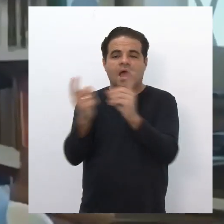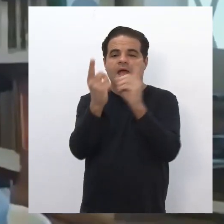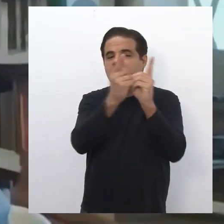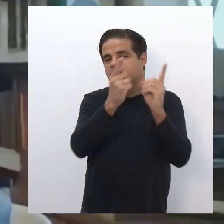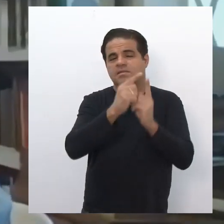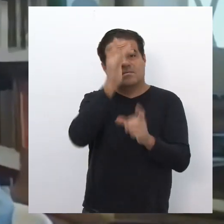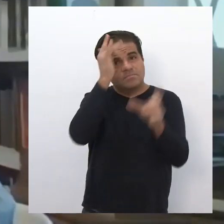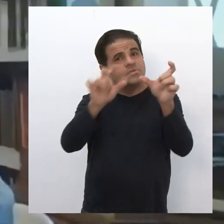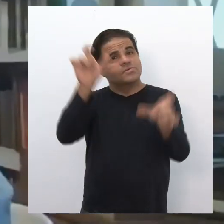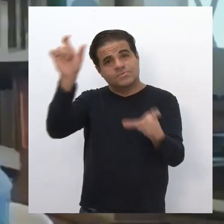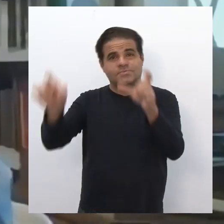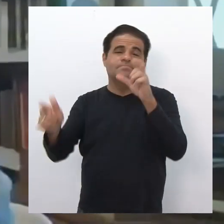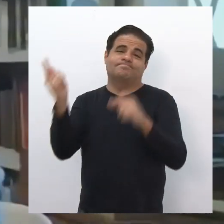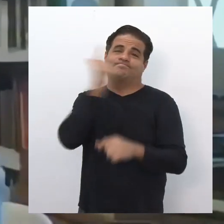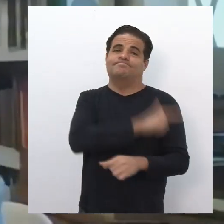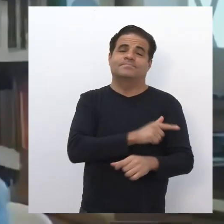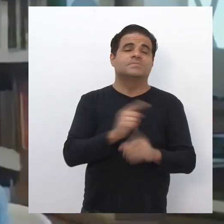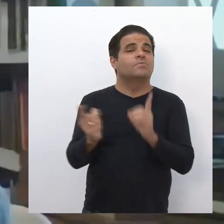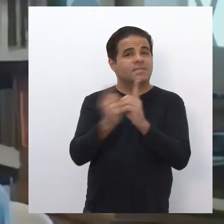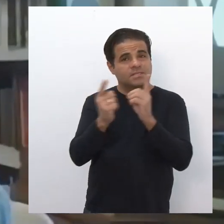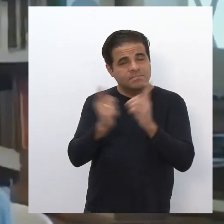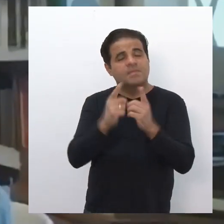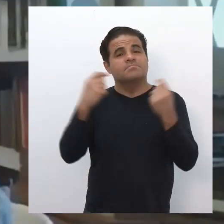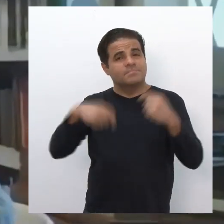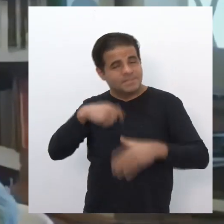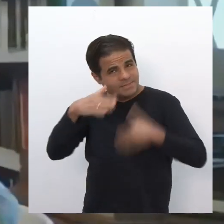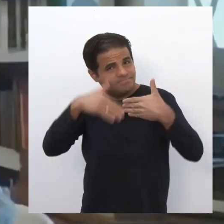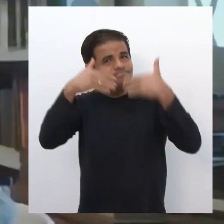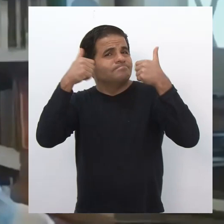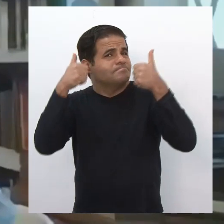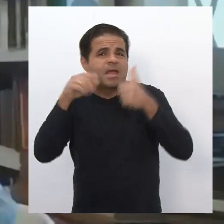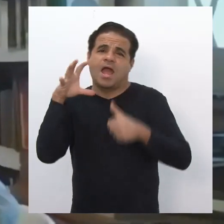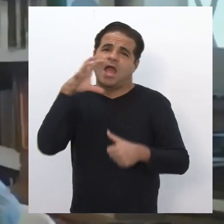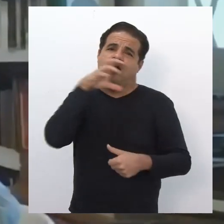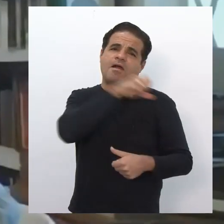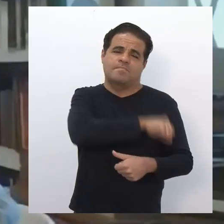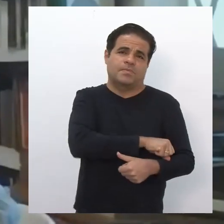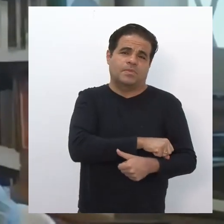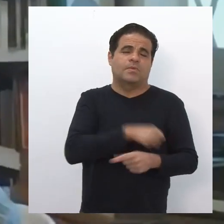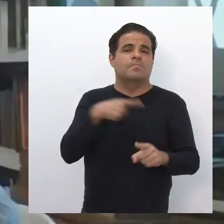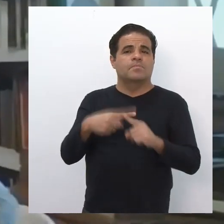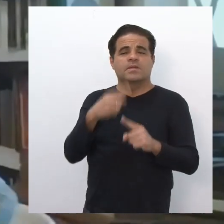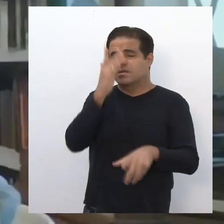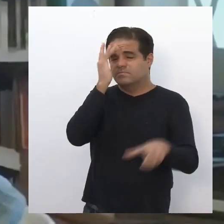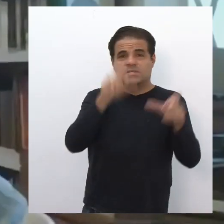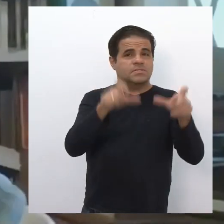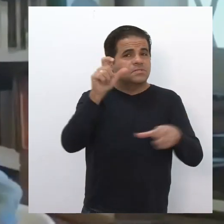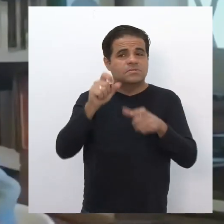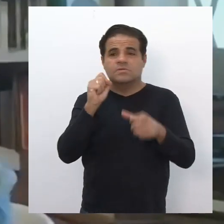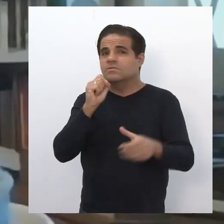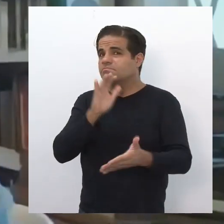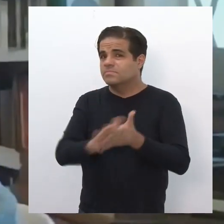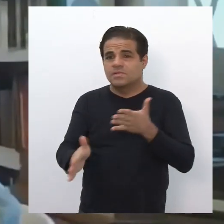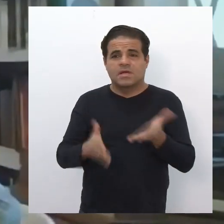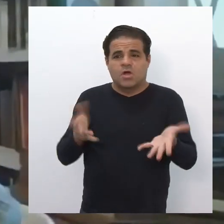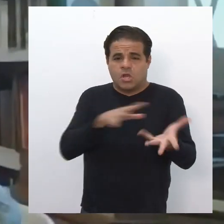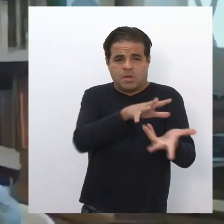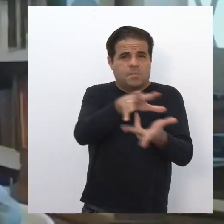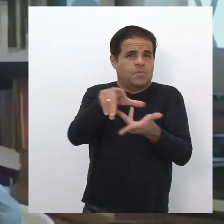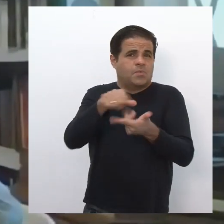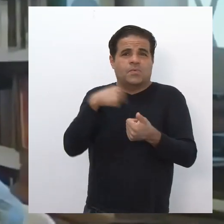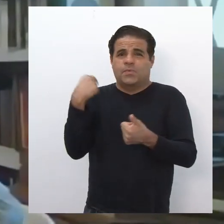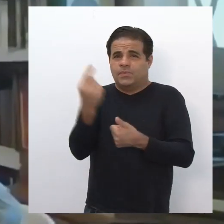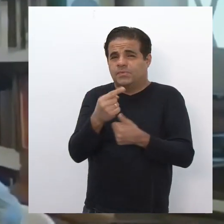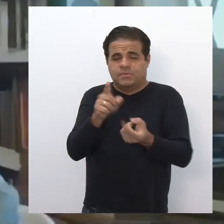essas pessoas, né? Então, o atendimento tem que funcionar, tem que ser rápido, porque as pessoas, para escapar, ainda mais nesse mundo